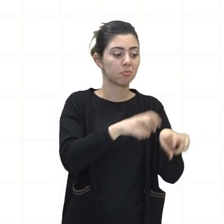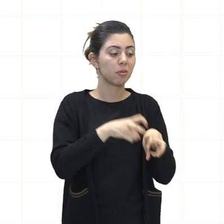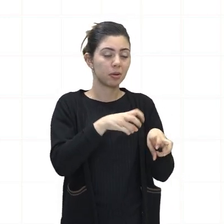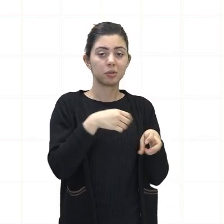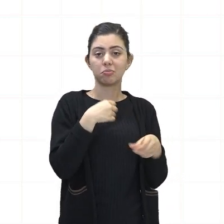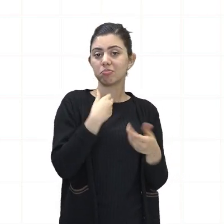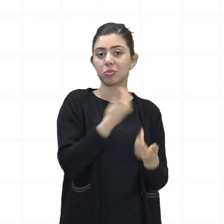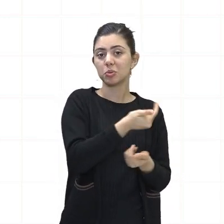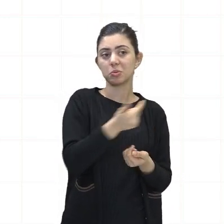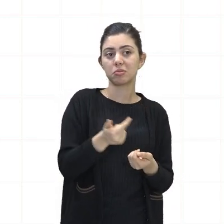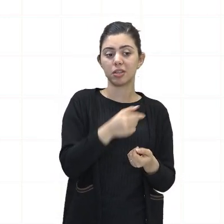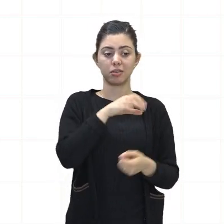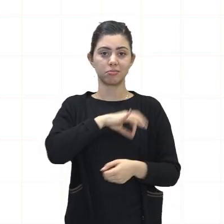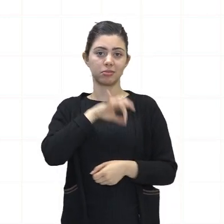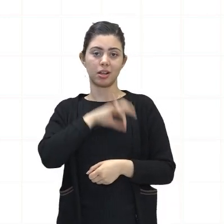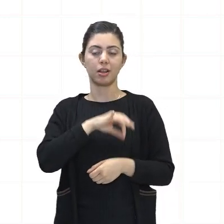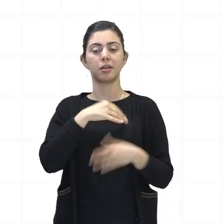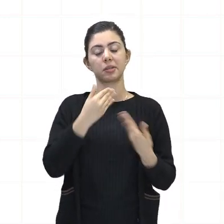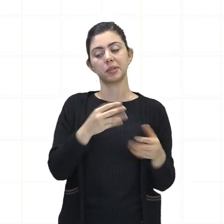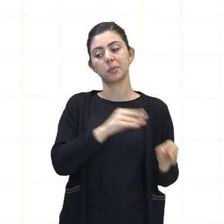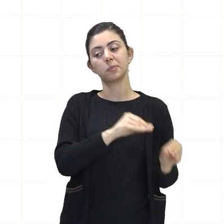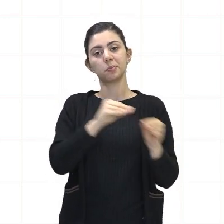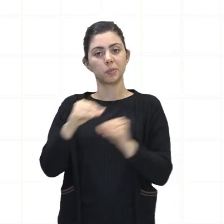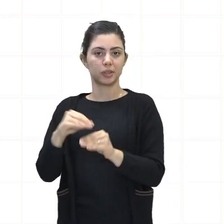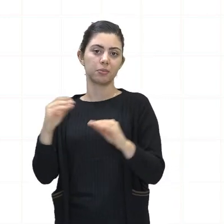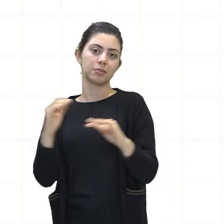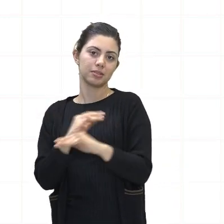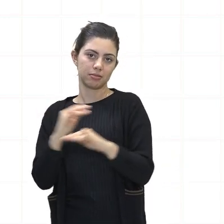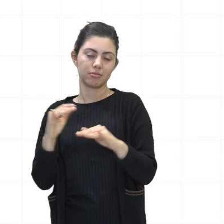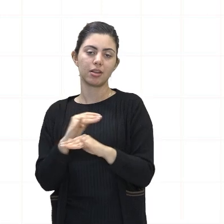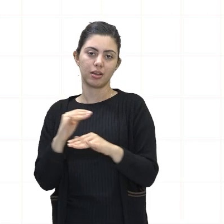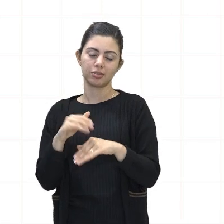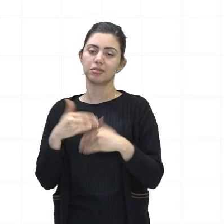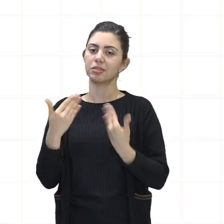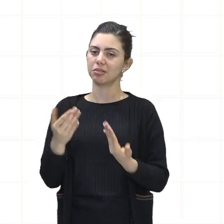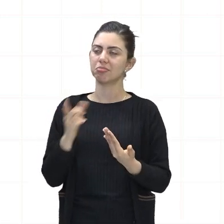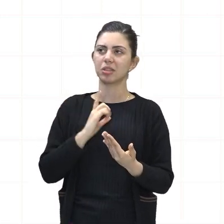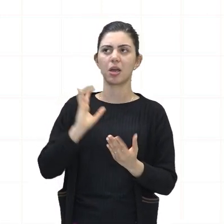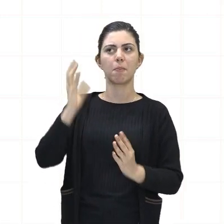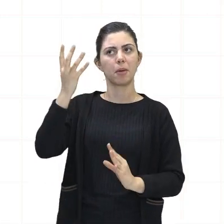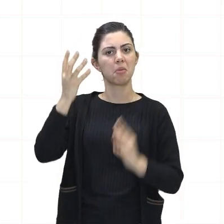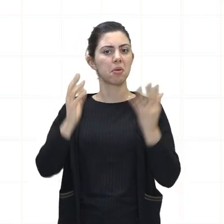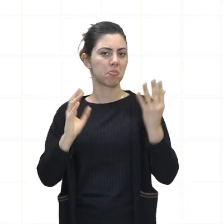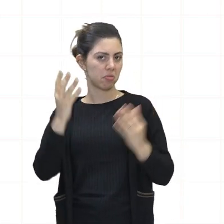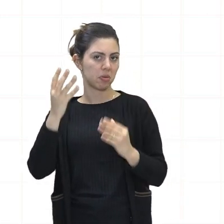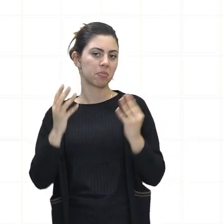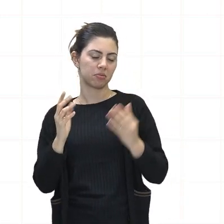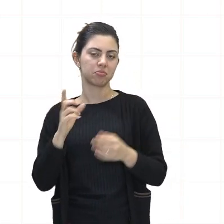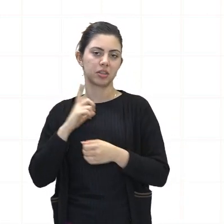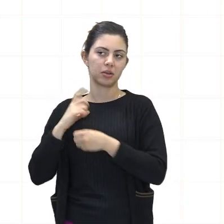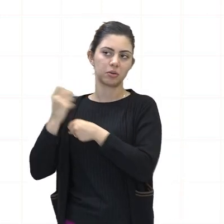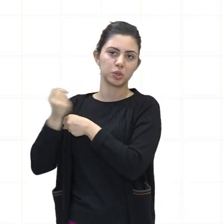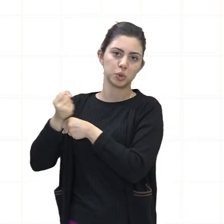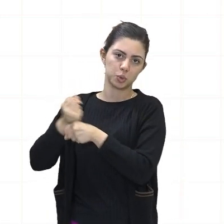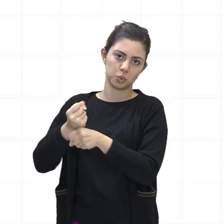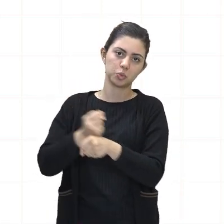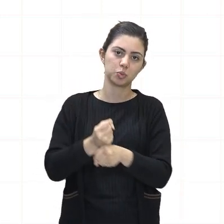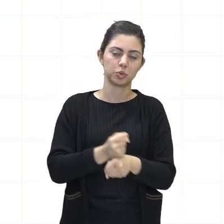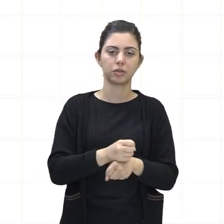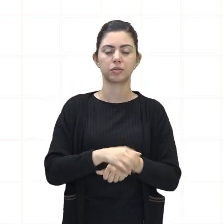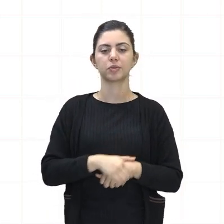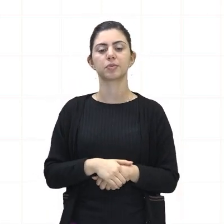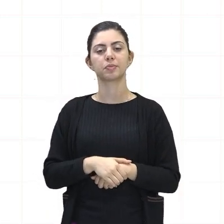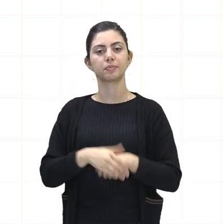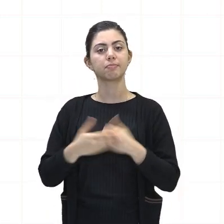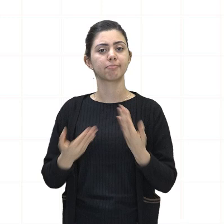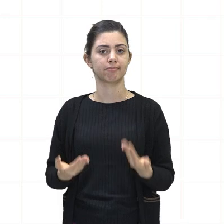certinho, ter uma renda ali adequada, então acaba saindo dali. Isso tem acontecido bastante ao longo da história da humanidade, não